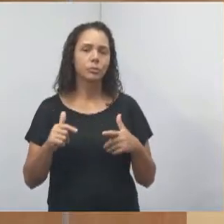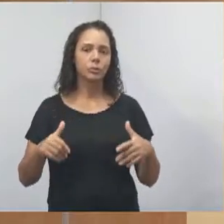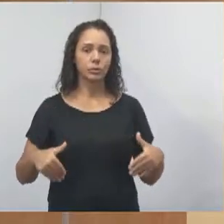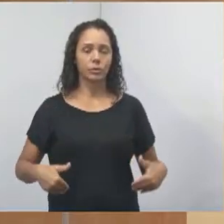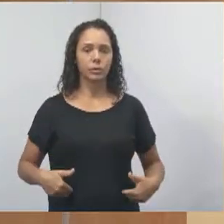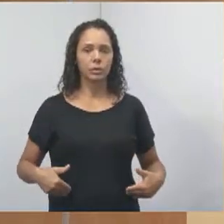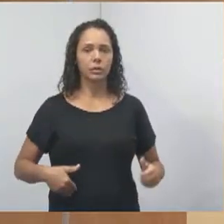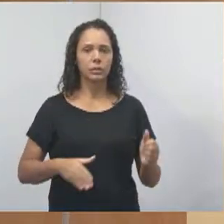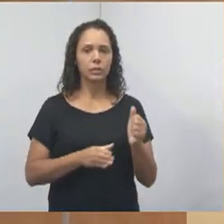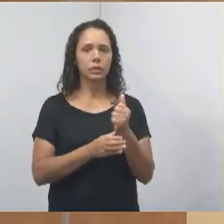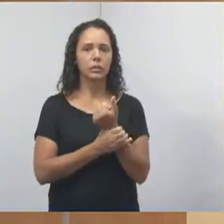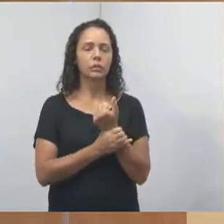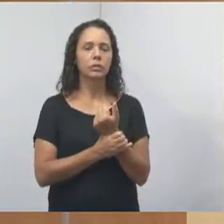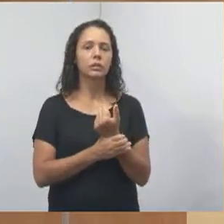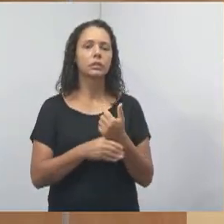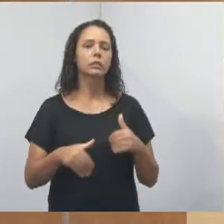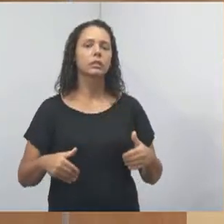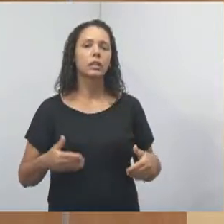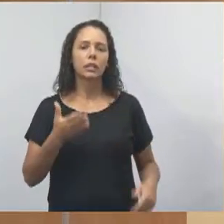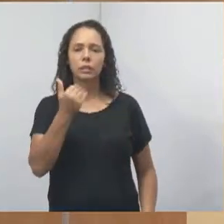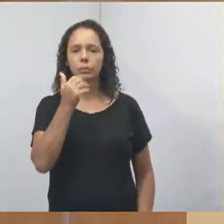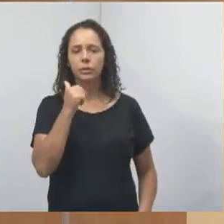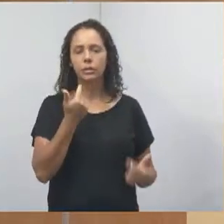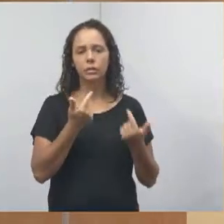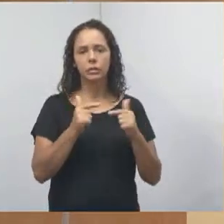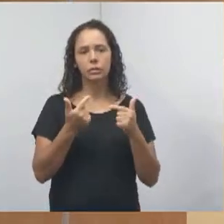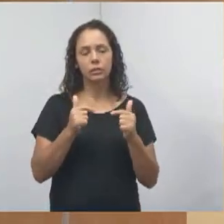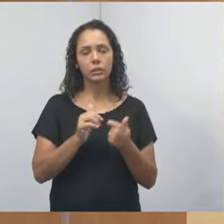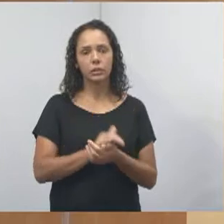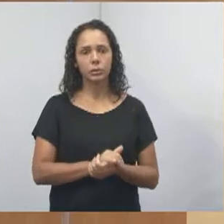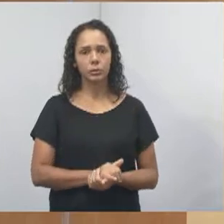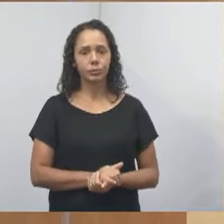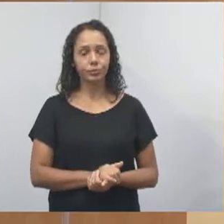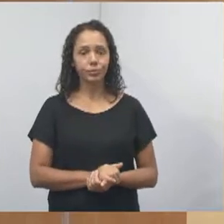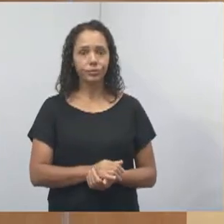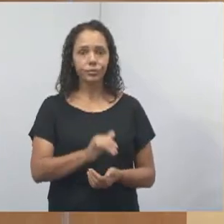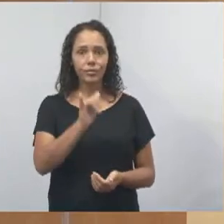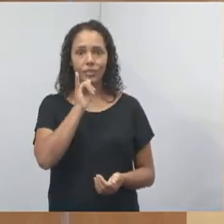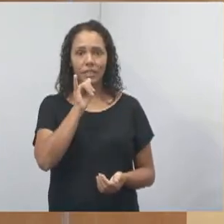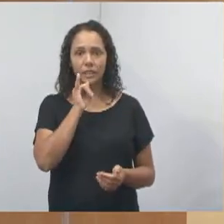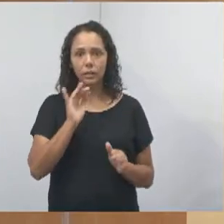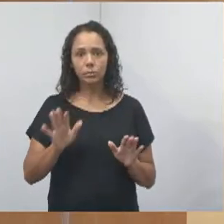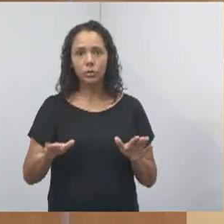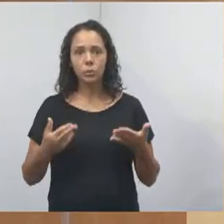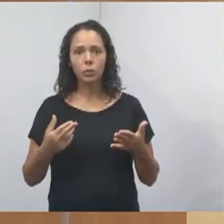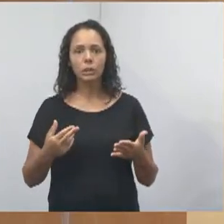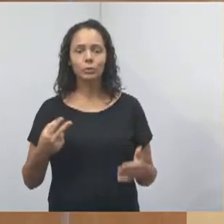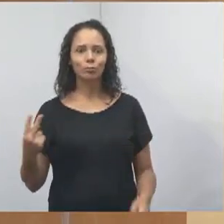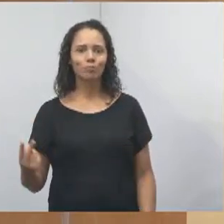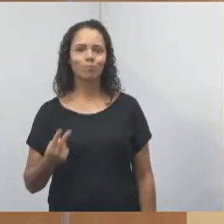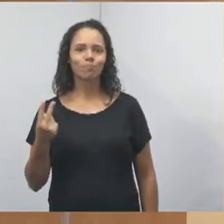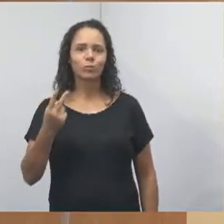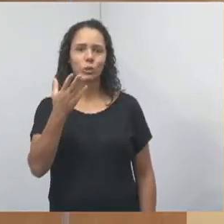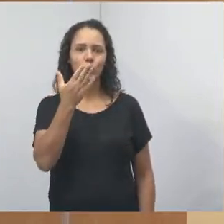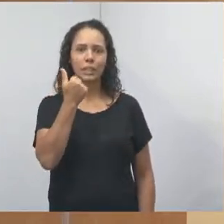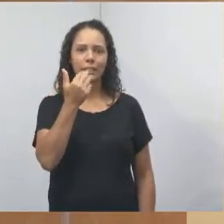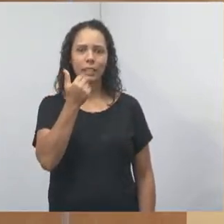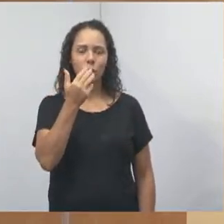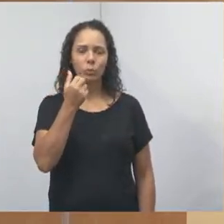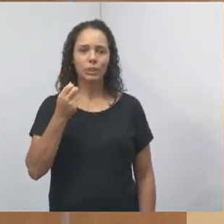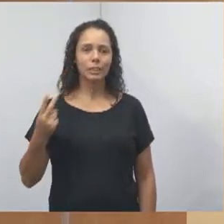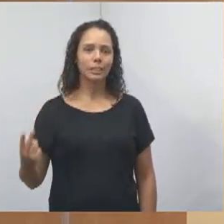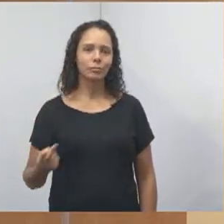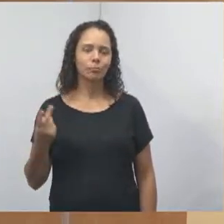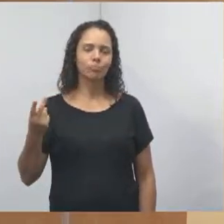segurança alimentar mais leve é aquela onde a gente começa a perceber que o preço dos alimentos está muito alto e a gente começa a trocar os